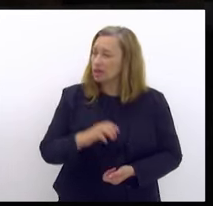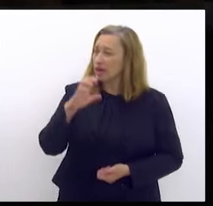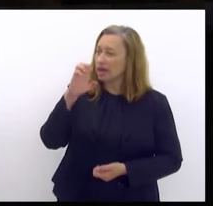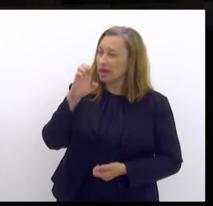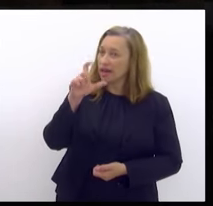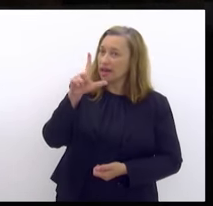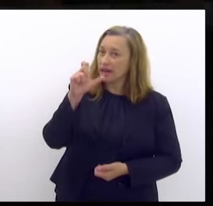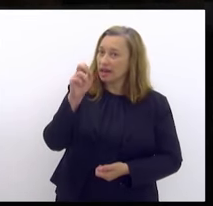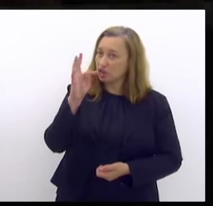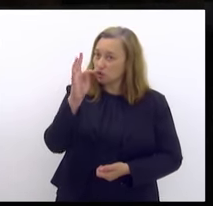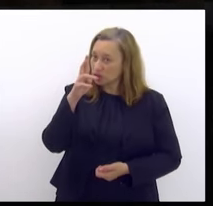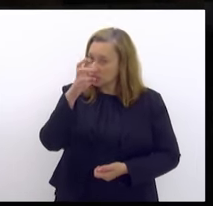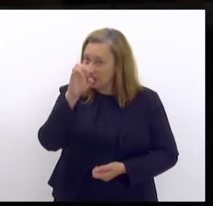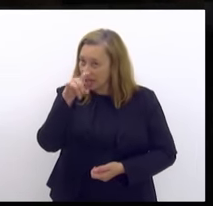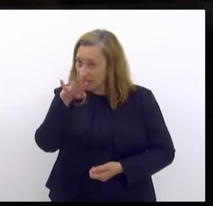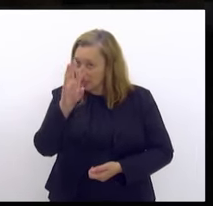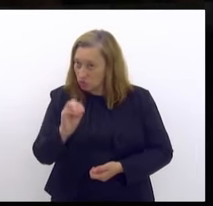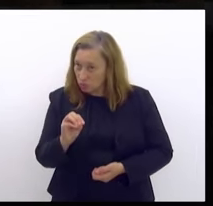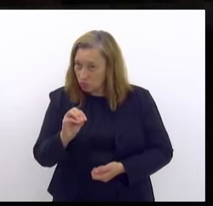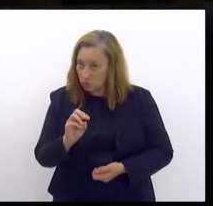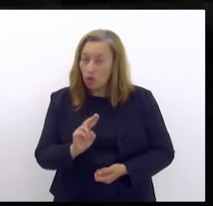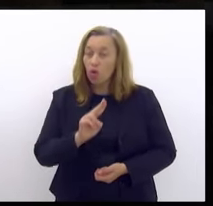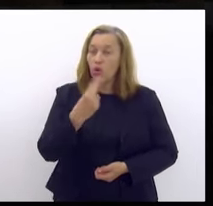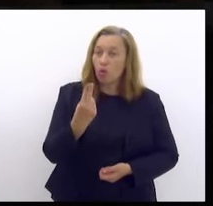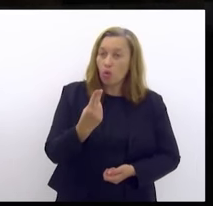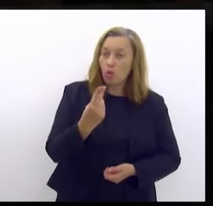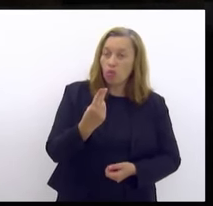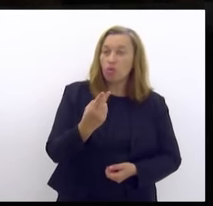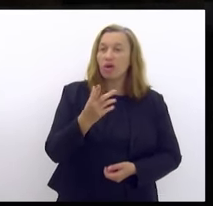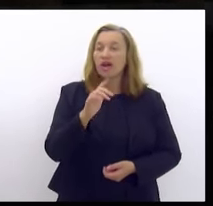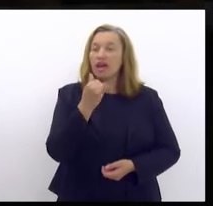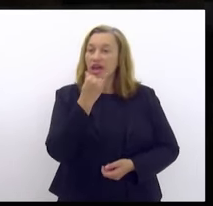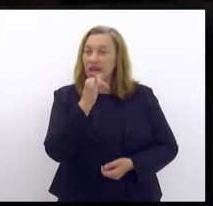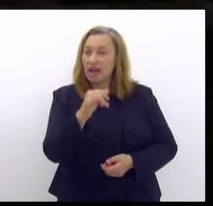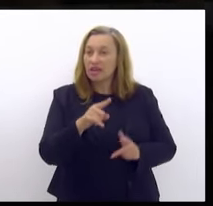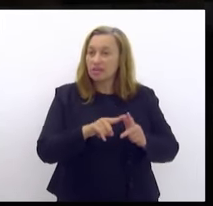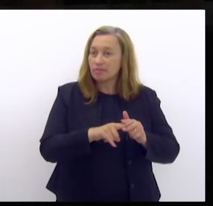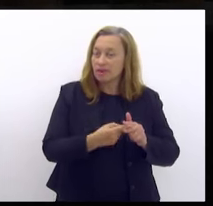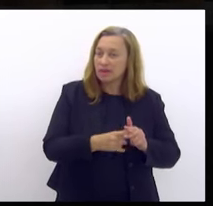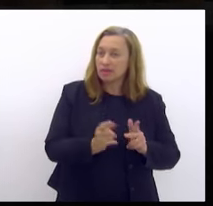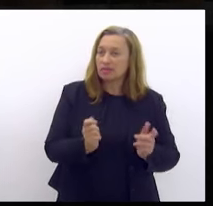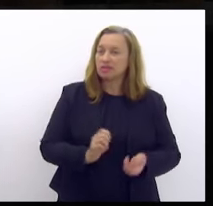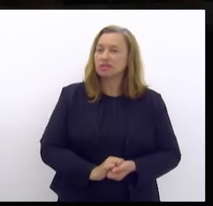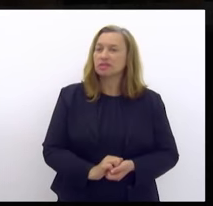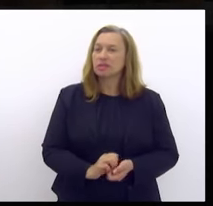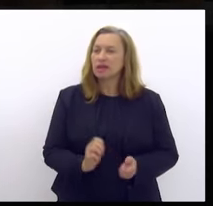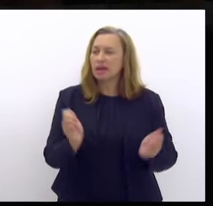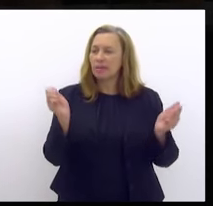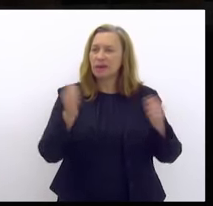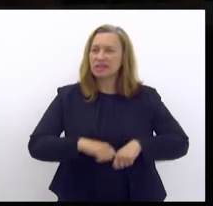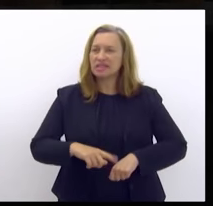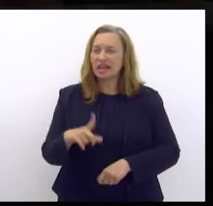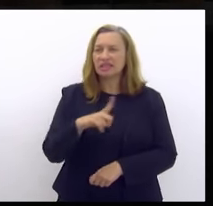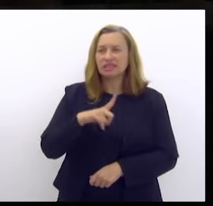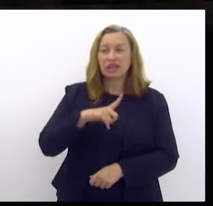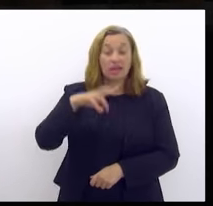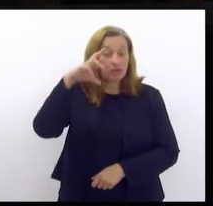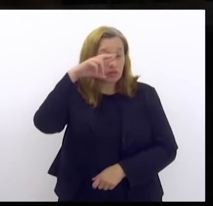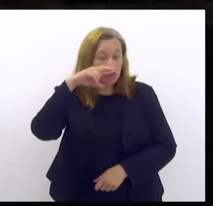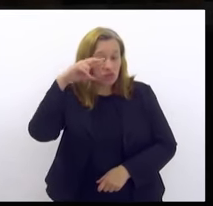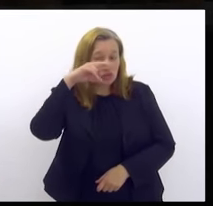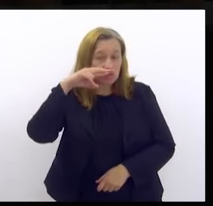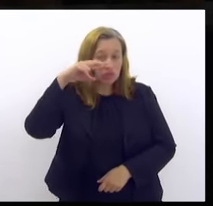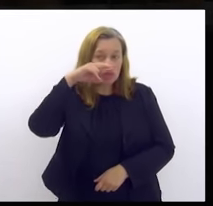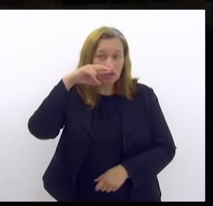eletrotécnico ou um eletromecânico é capaz de fazer a vistoria das